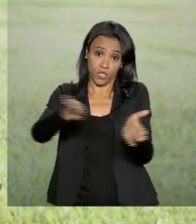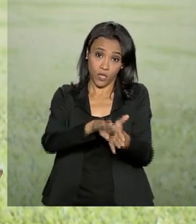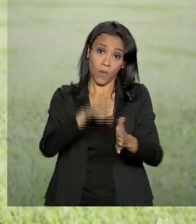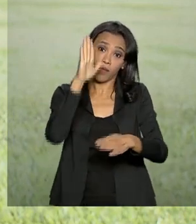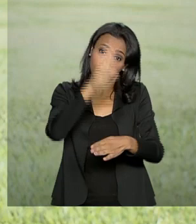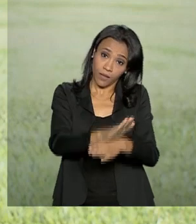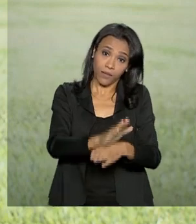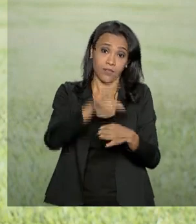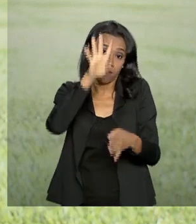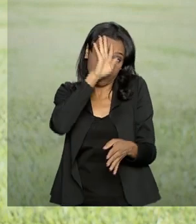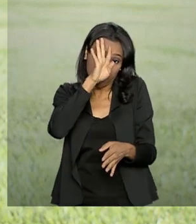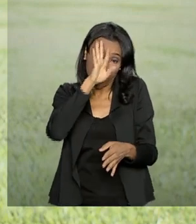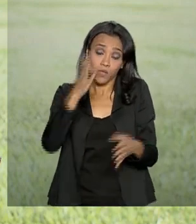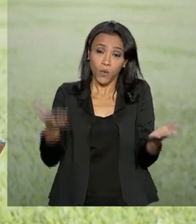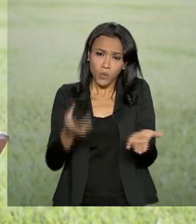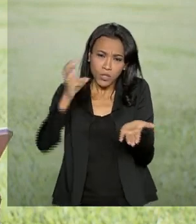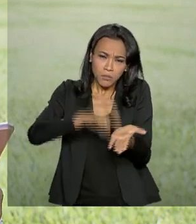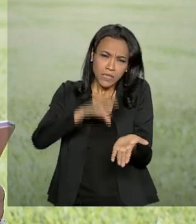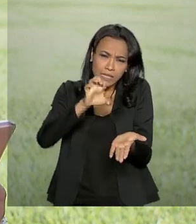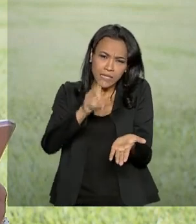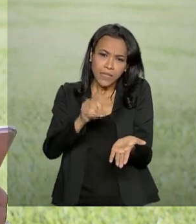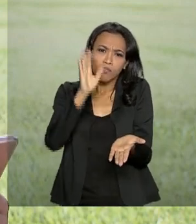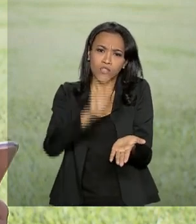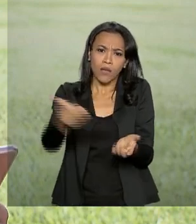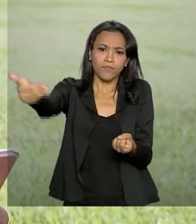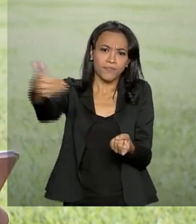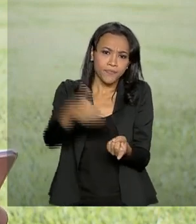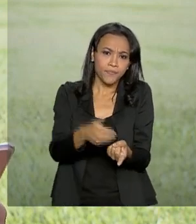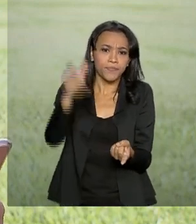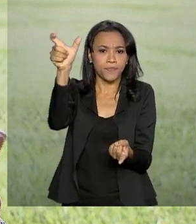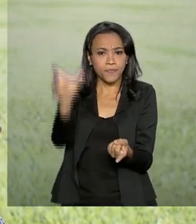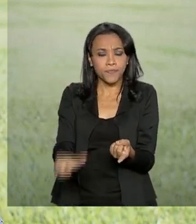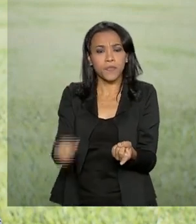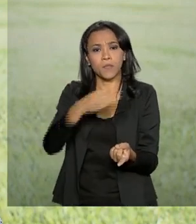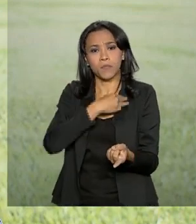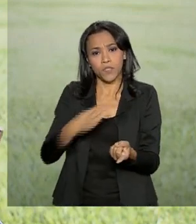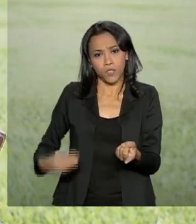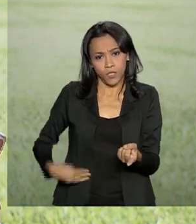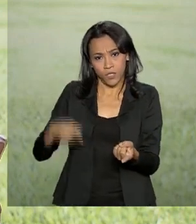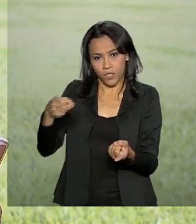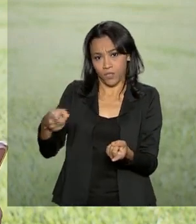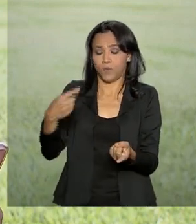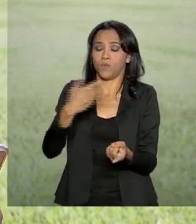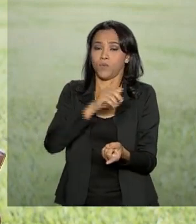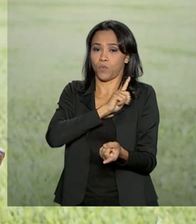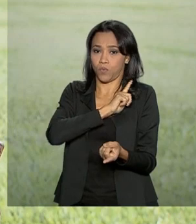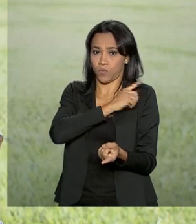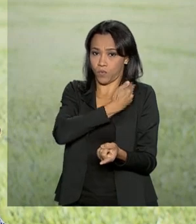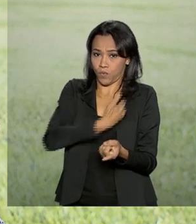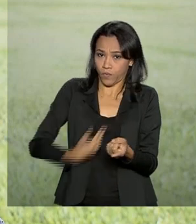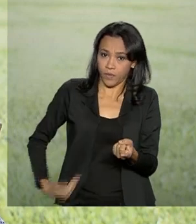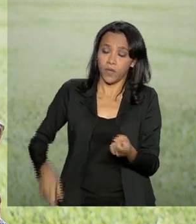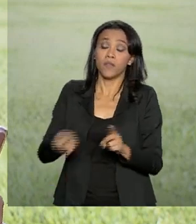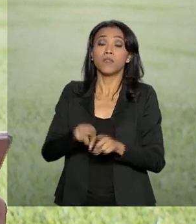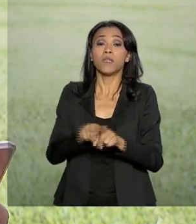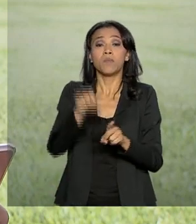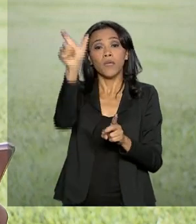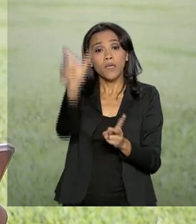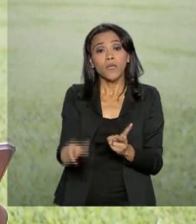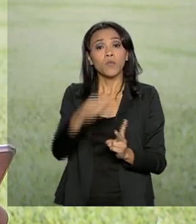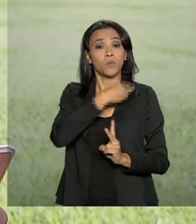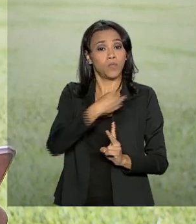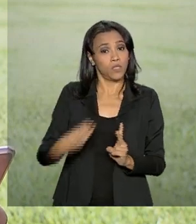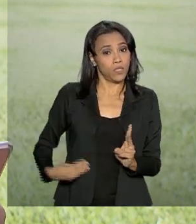Hoje começou o dia cedo e já recebeu aqui no Alvorada os ministros da Secretaria de Governo, Santos Cruz, e do Desenvolvimento Regional, Gustavo